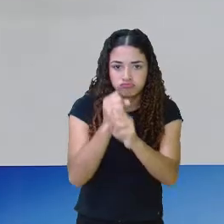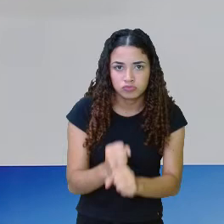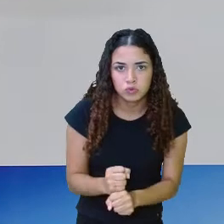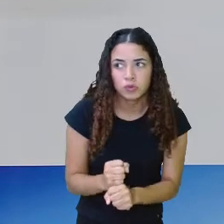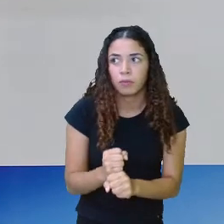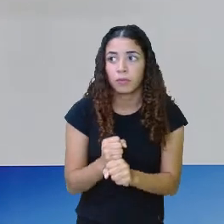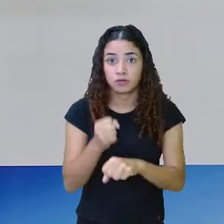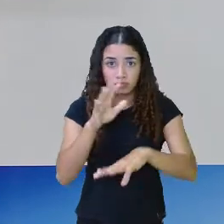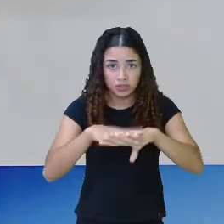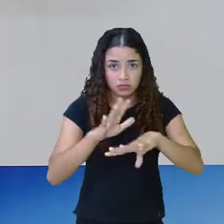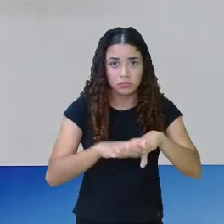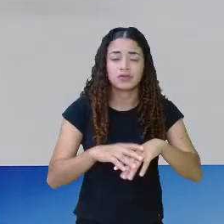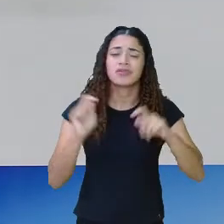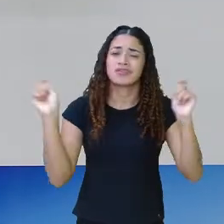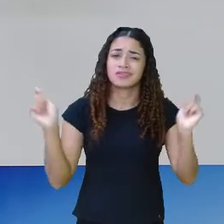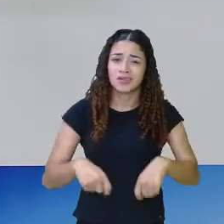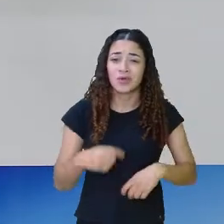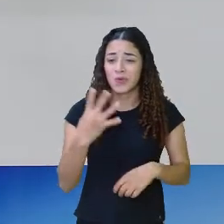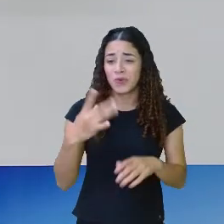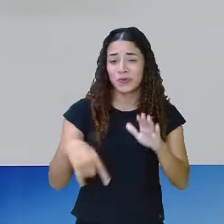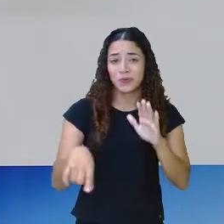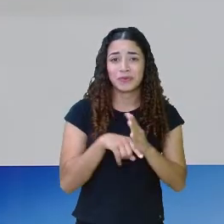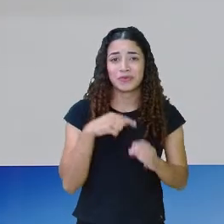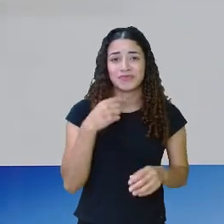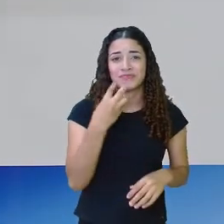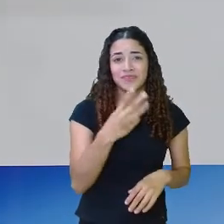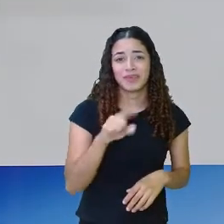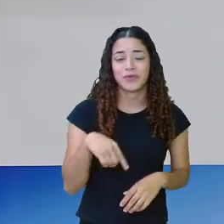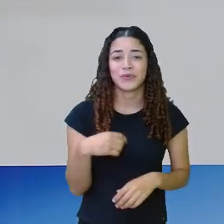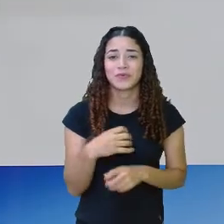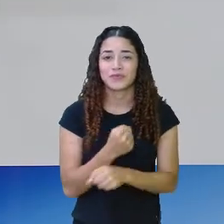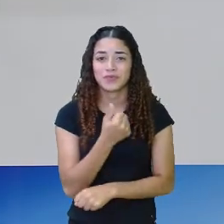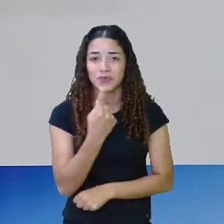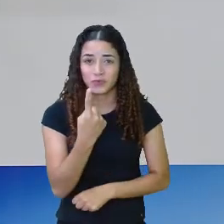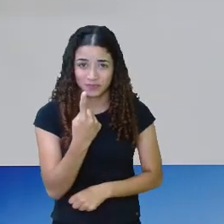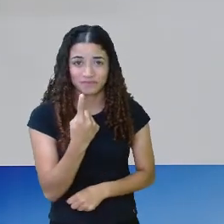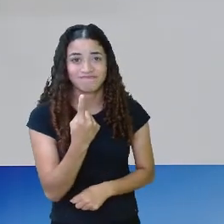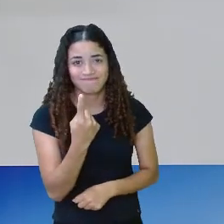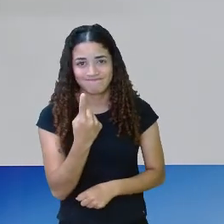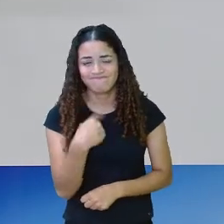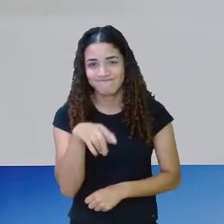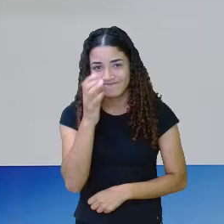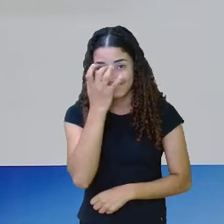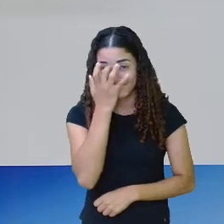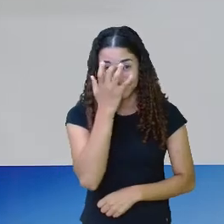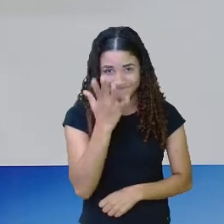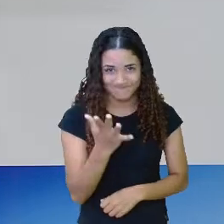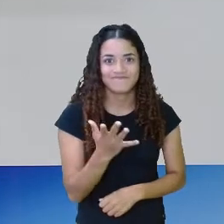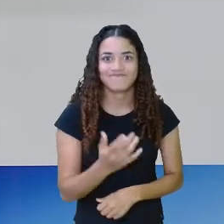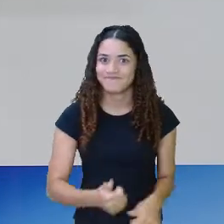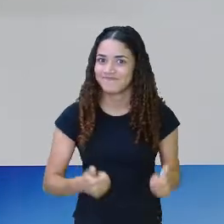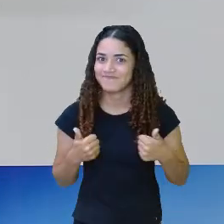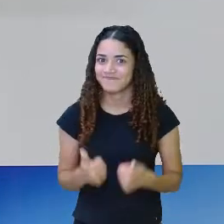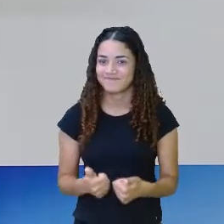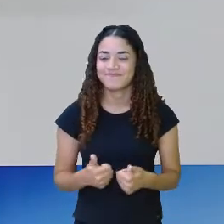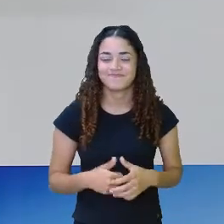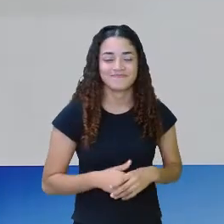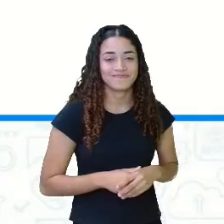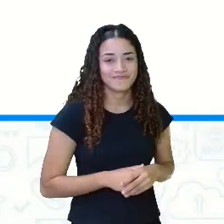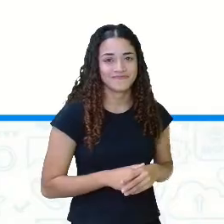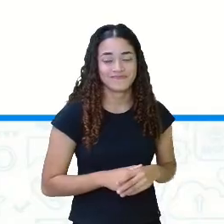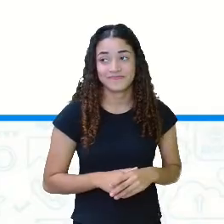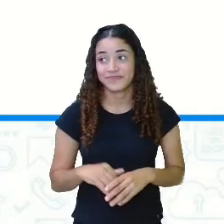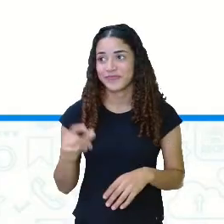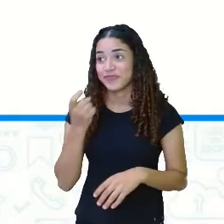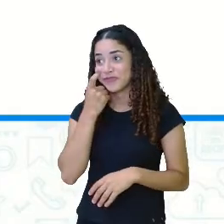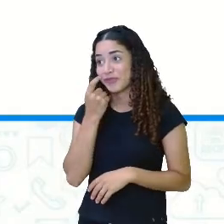4 menos 3, 1. É o peso de 1 quilo. Fácil demais. Olha